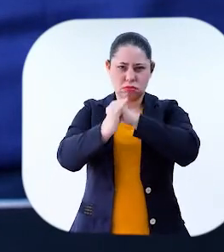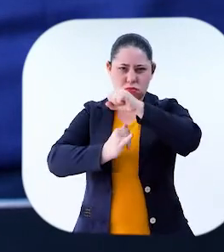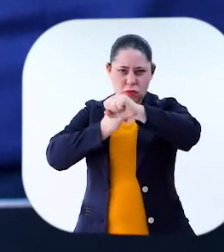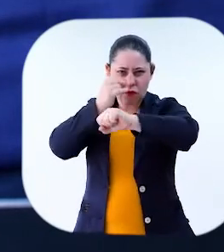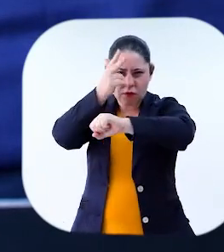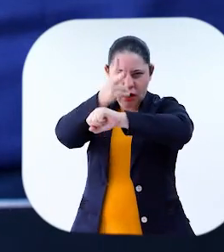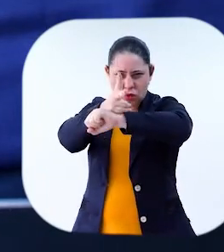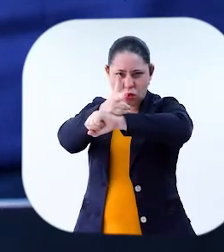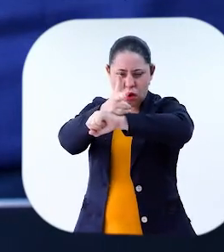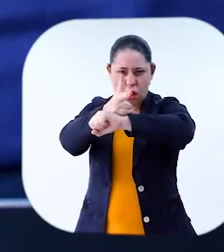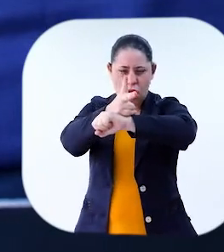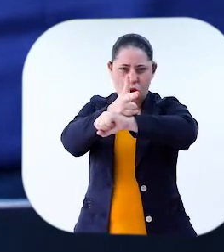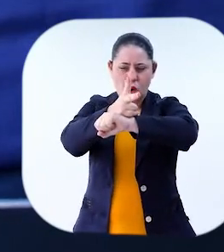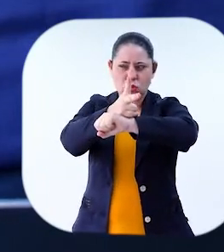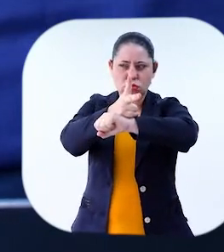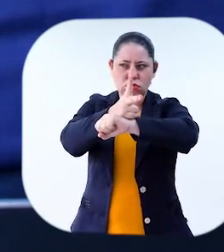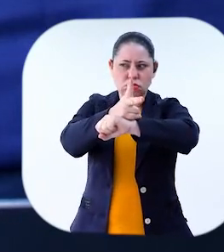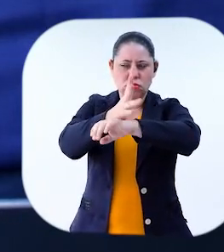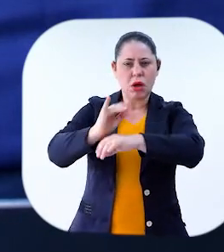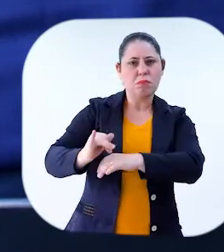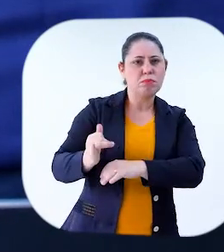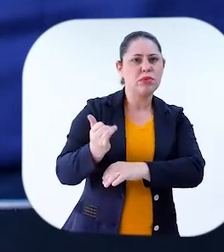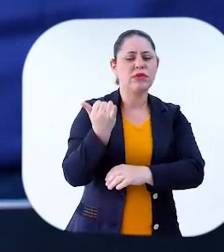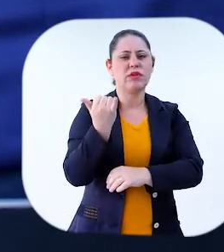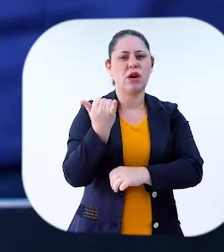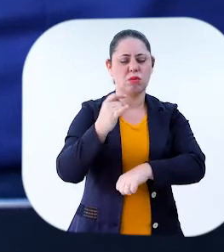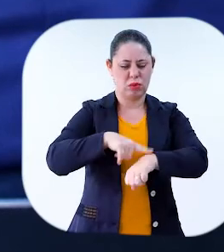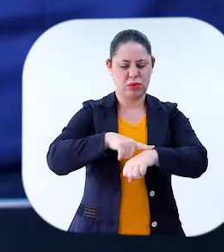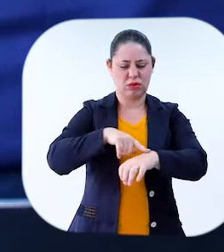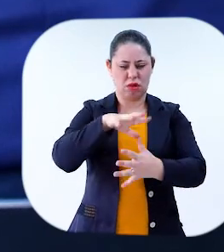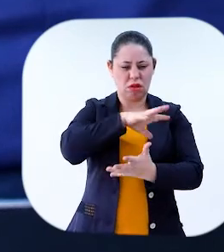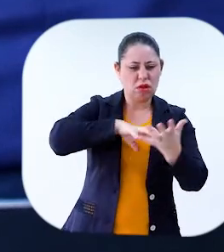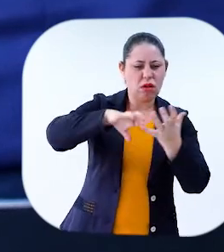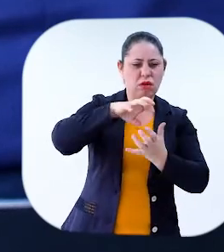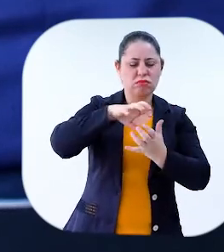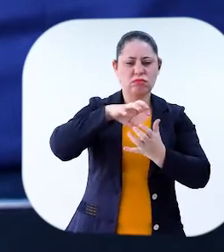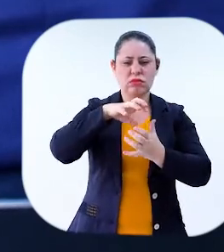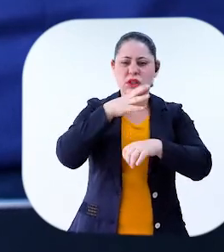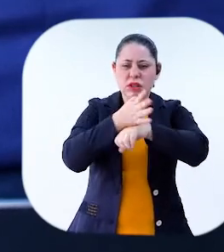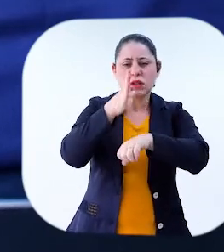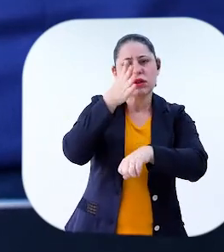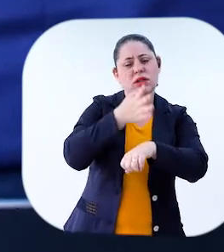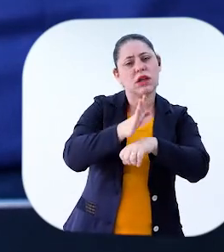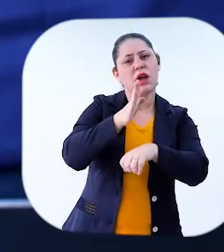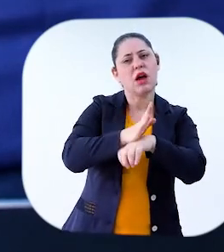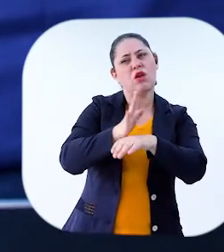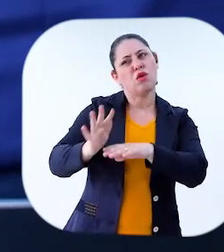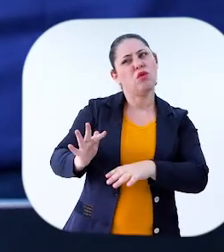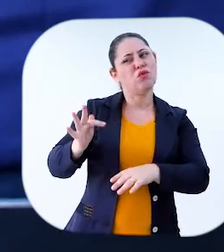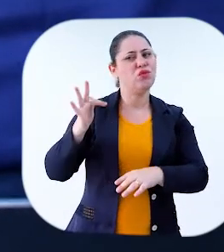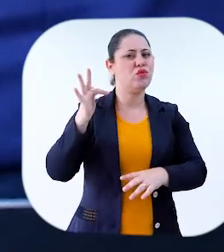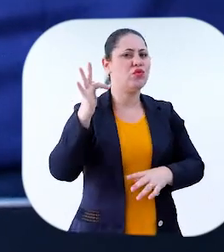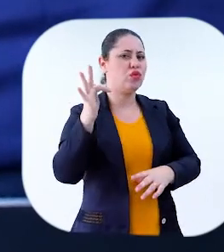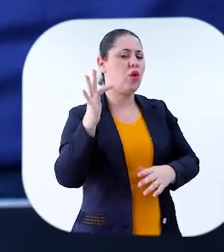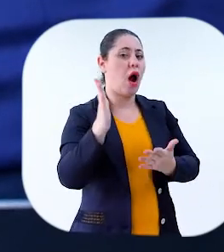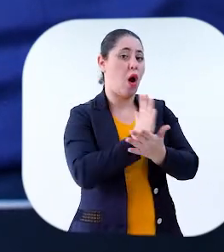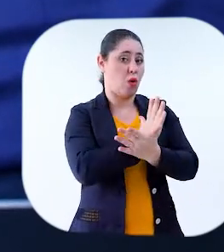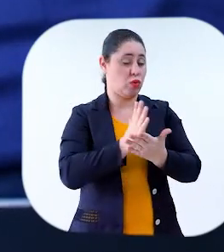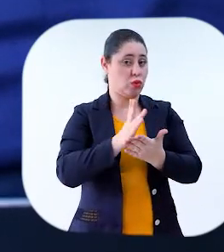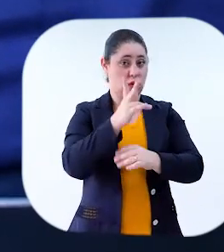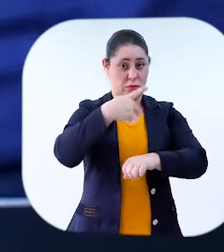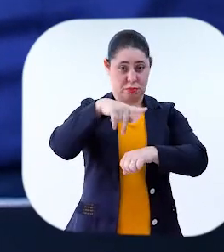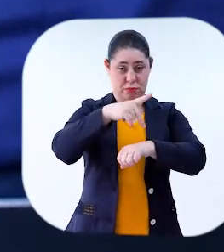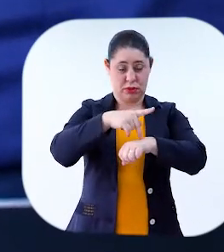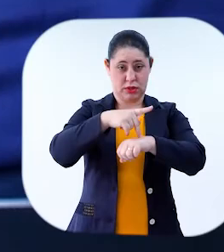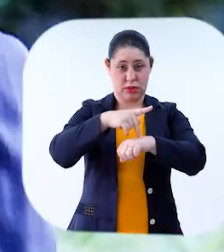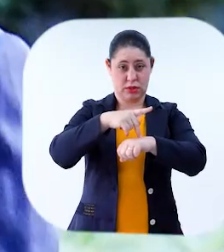gente pode aproveitar esse momento dramático que o Brasil tem passado para ensaiar, pelo menos pensar nessa possibilidade no futuro, como alguns